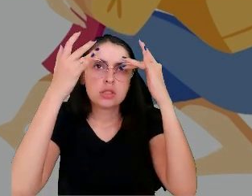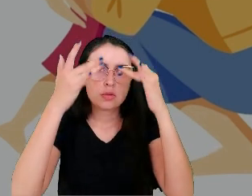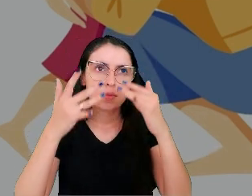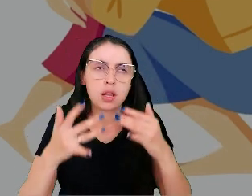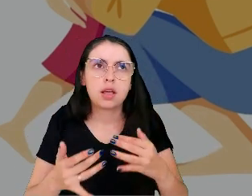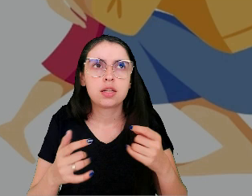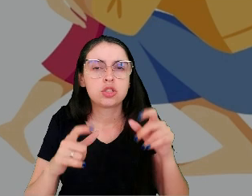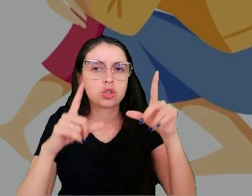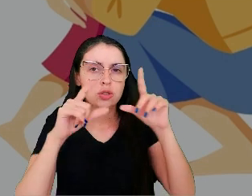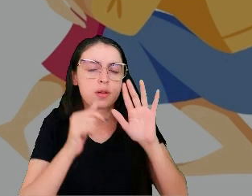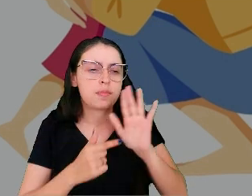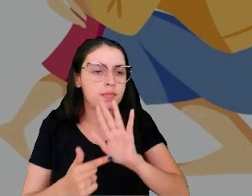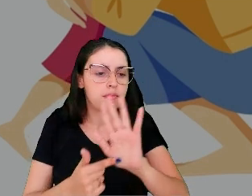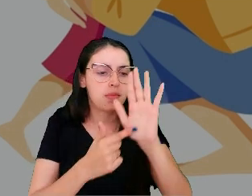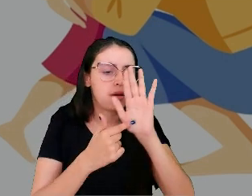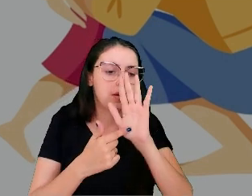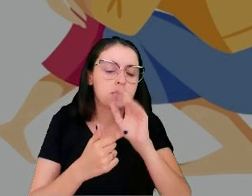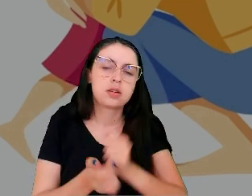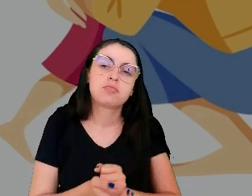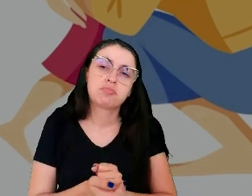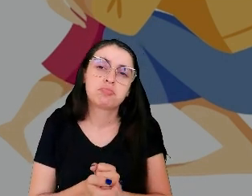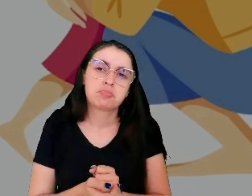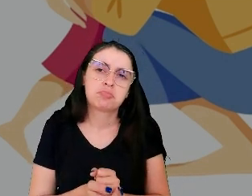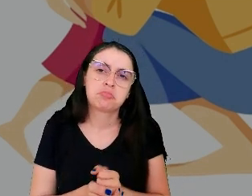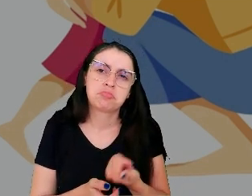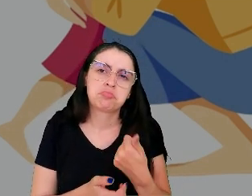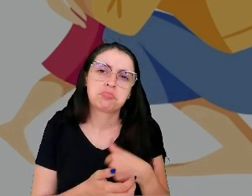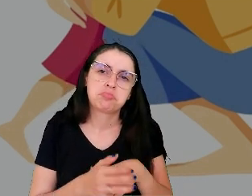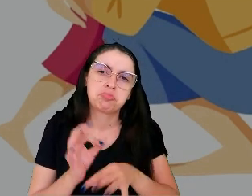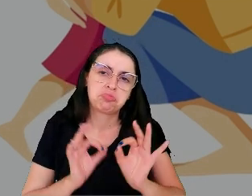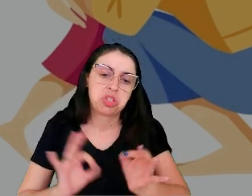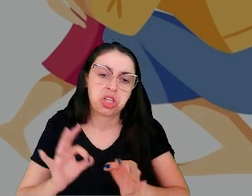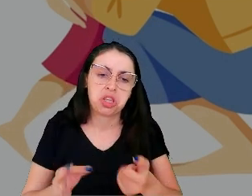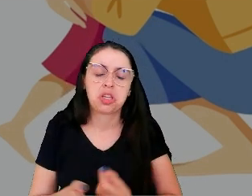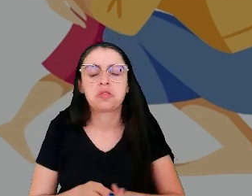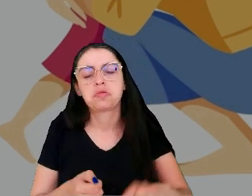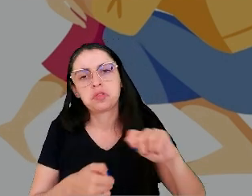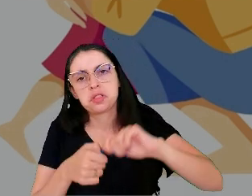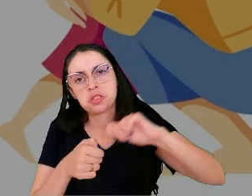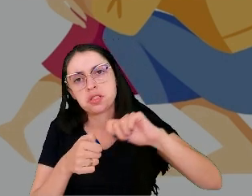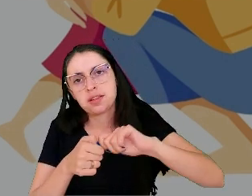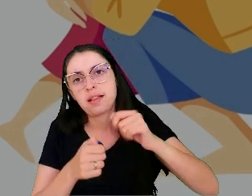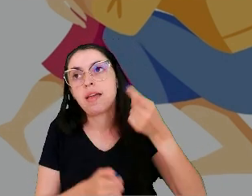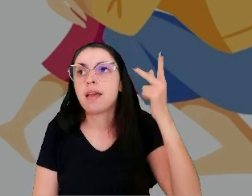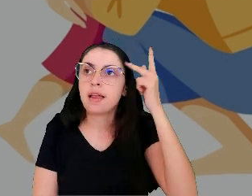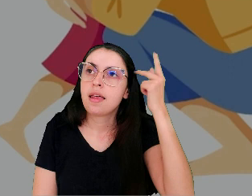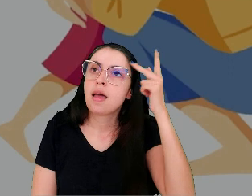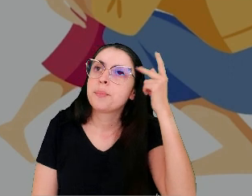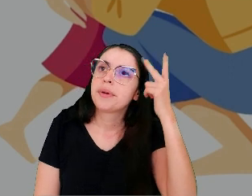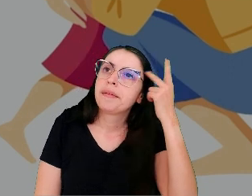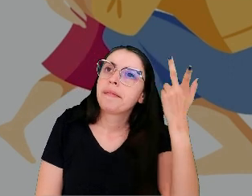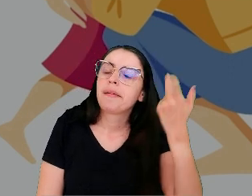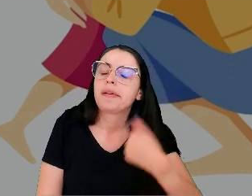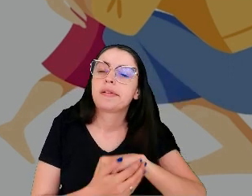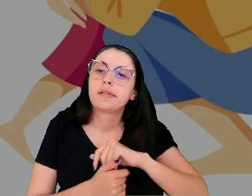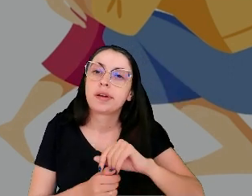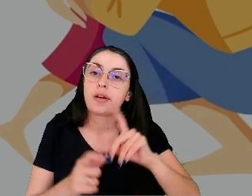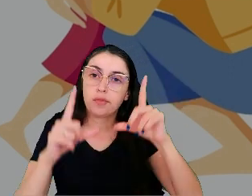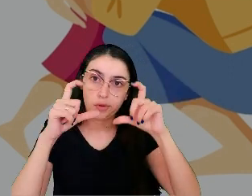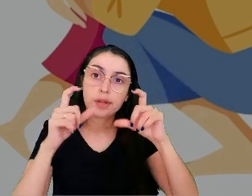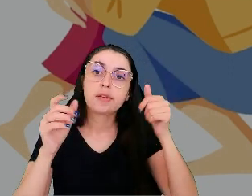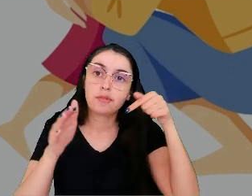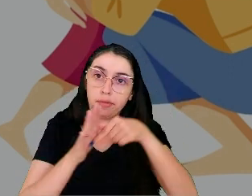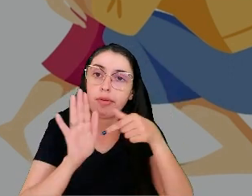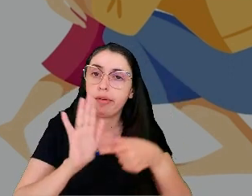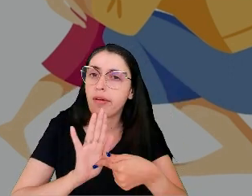discurso pela imagem. É isso que a gente está tentando fazer. Então, muito obrigado. E lembrando que a fotografia, ela